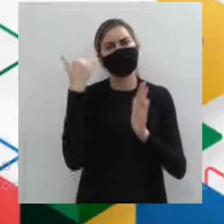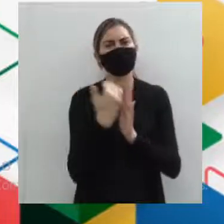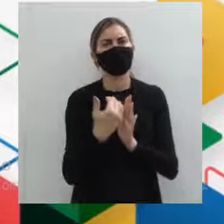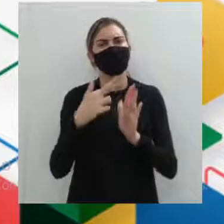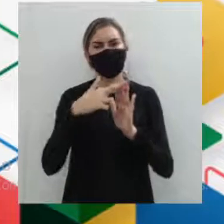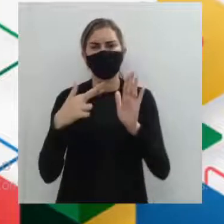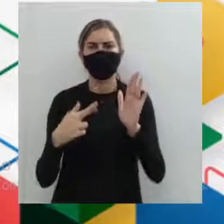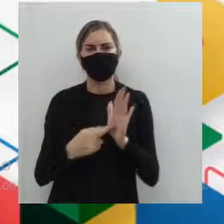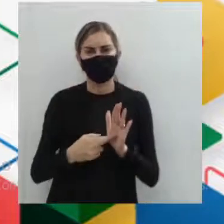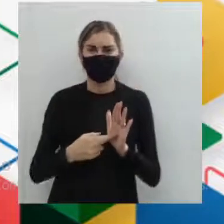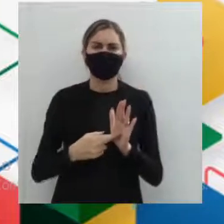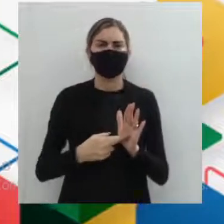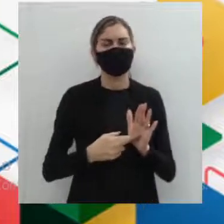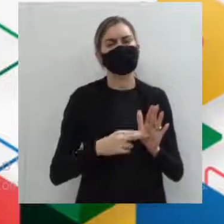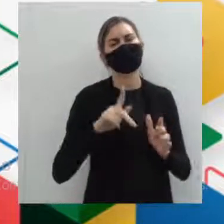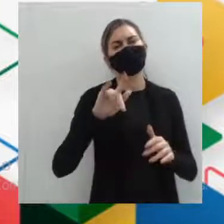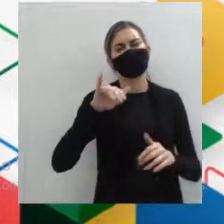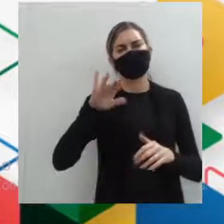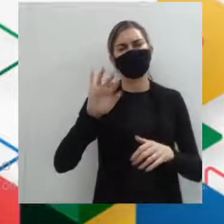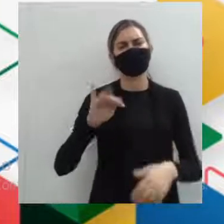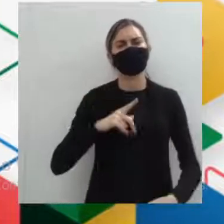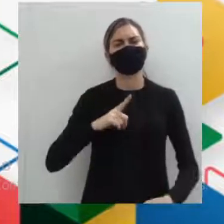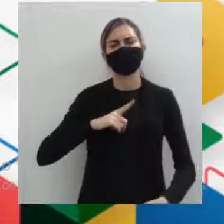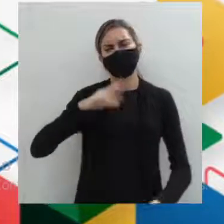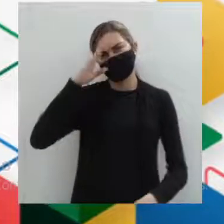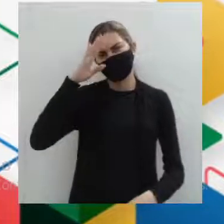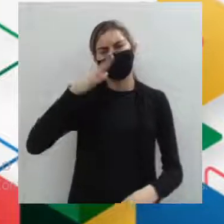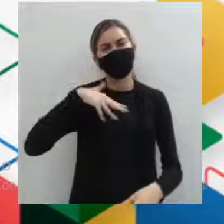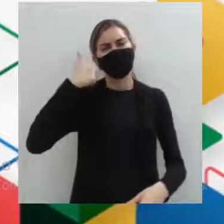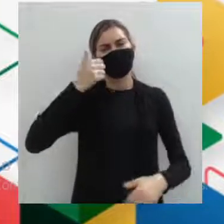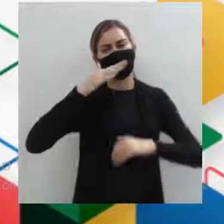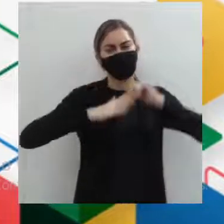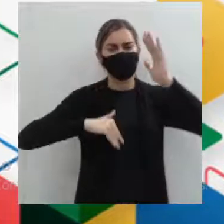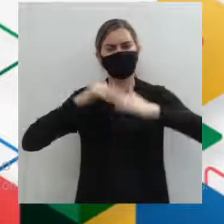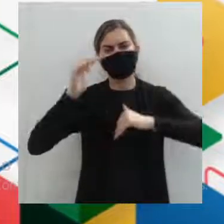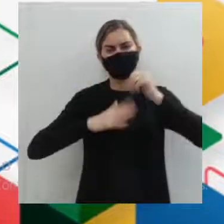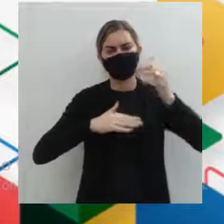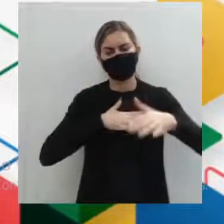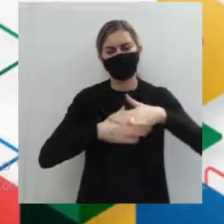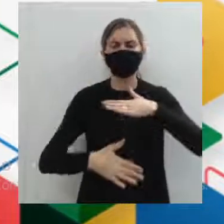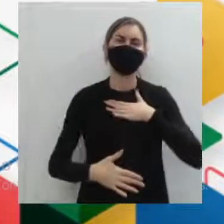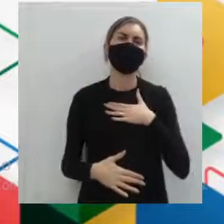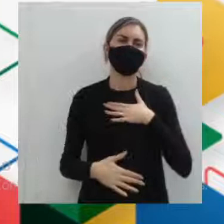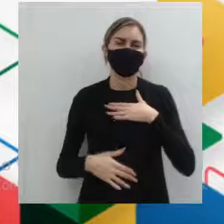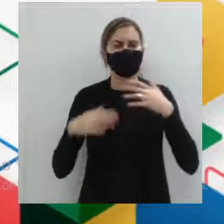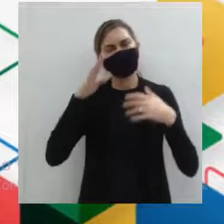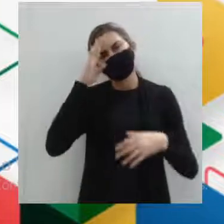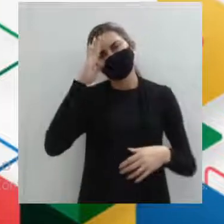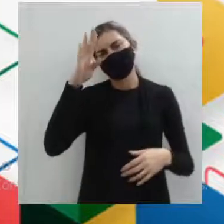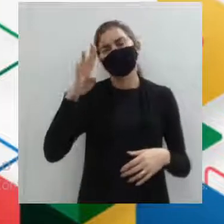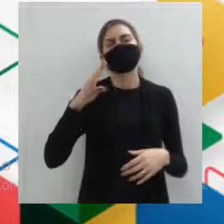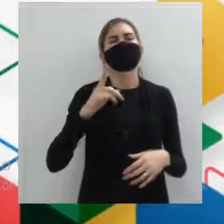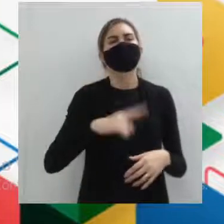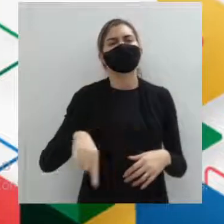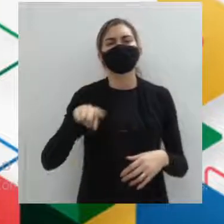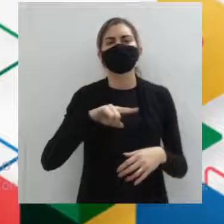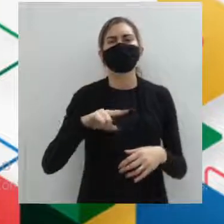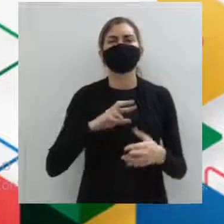o regulamento. A ginástica tem como princípio melhorar as capacidades físicas, principalmente as que